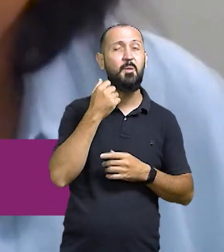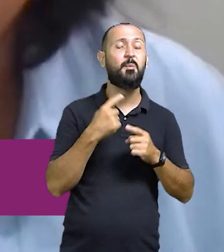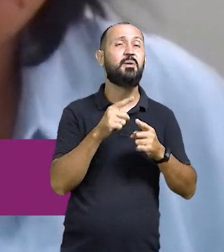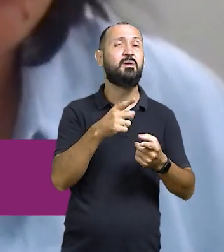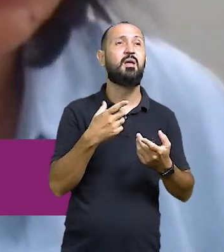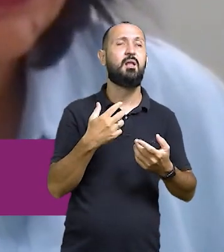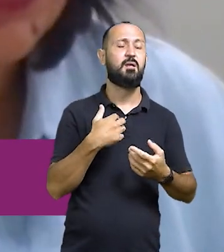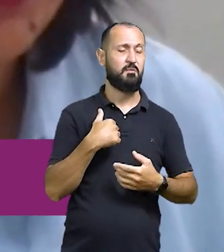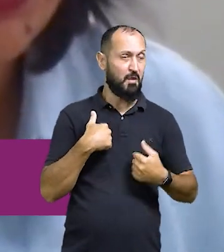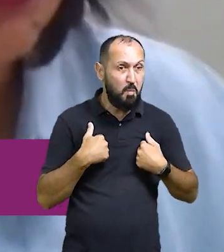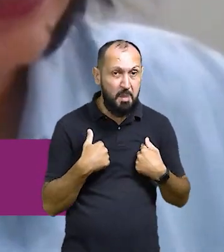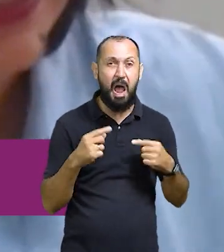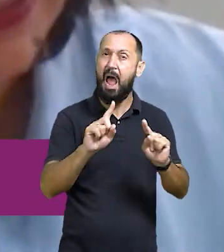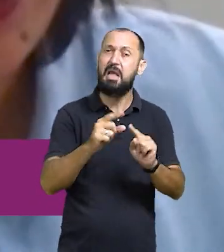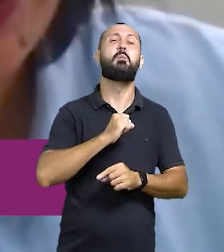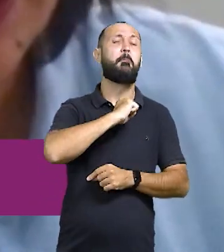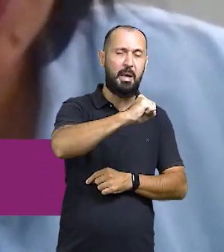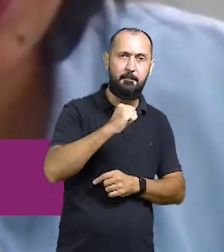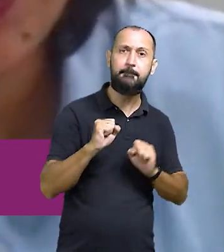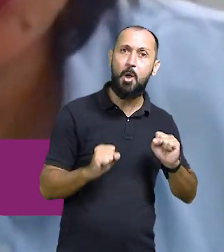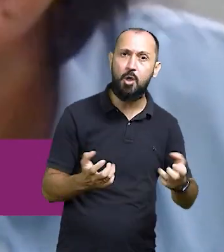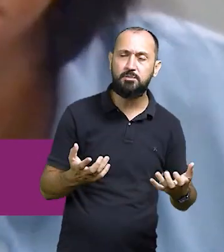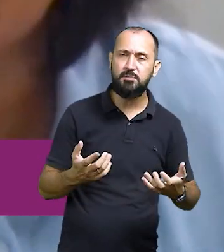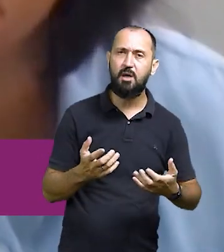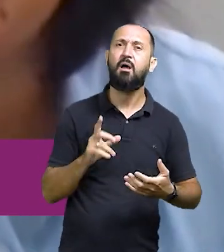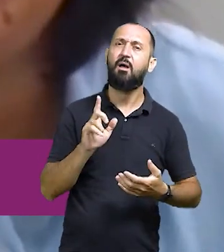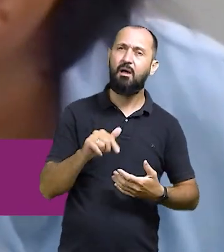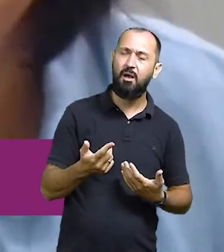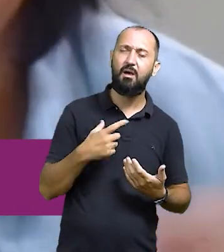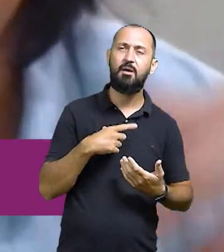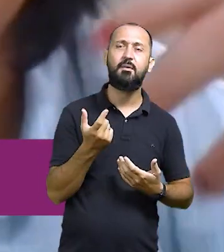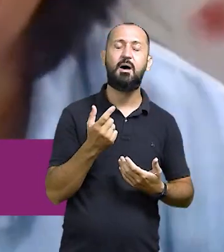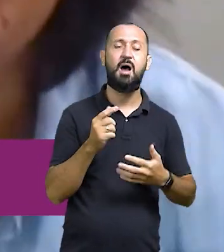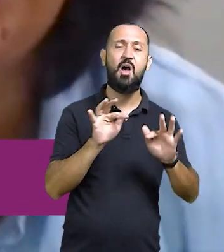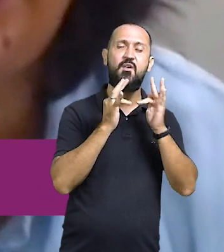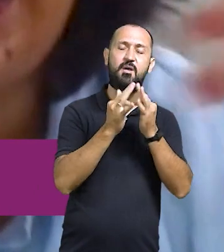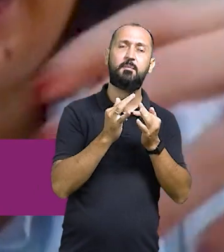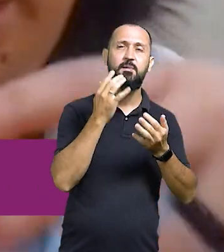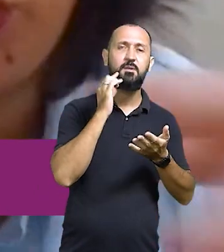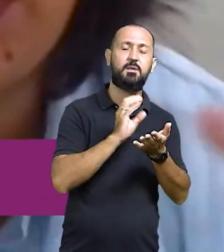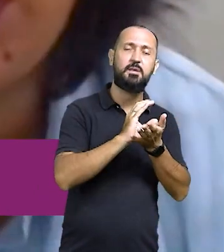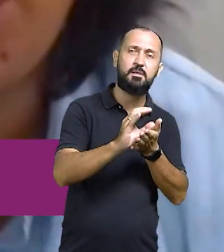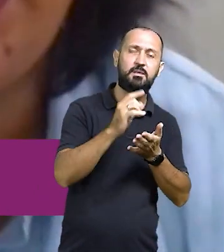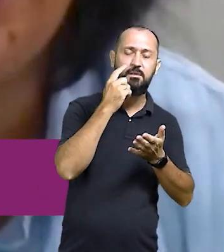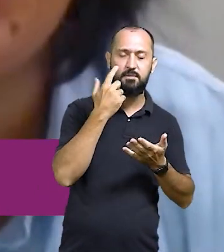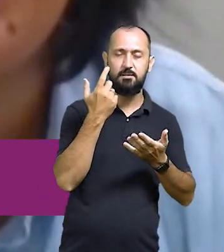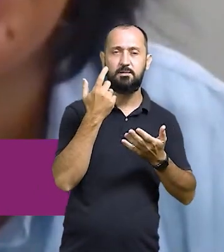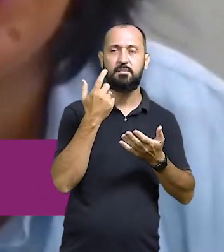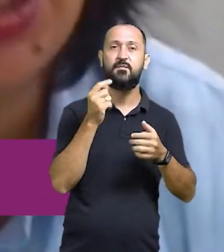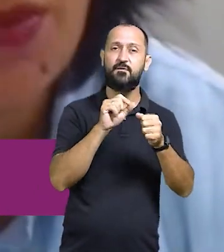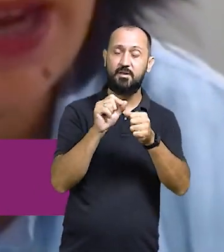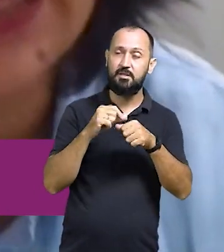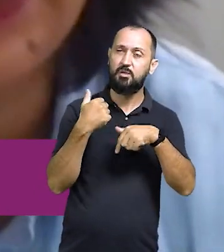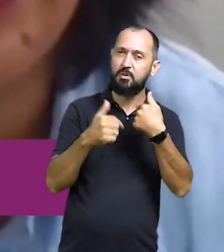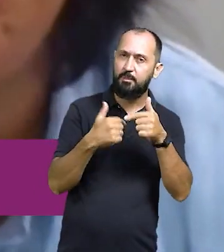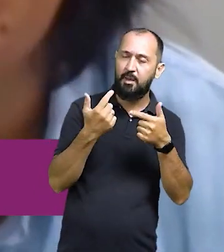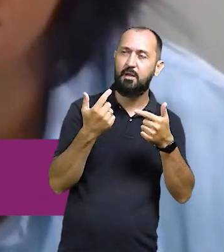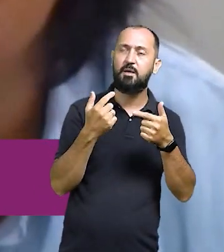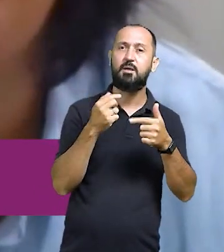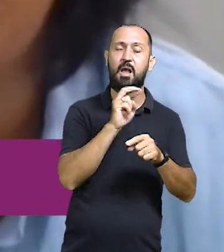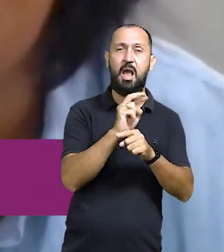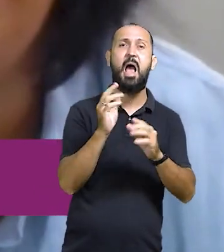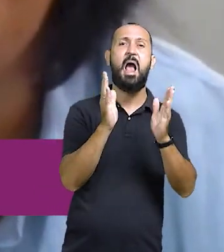outras coisas, só que, infelizmente, a gente está morrendo. A cada 13